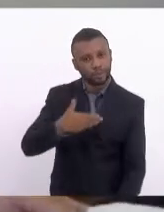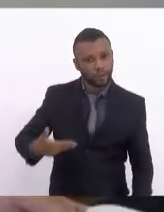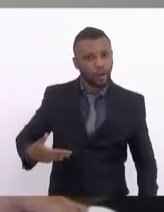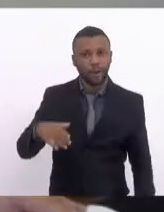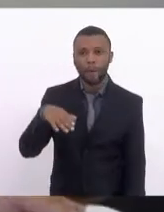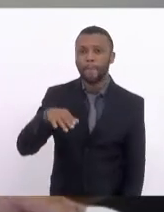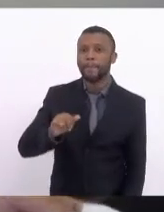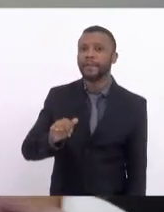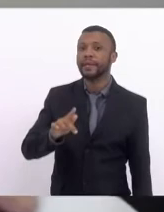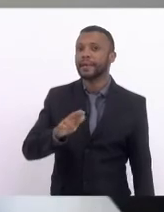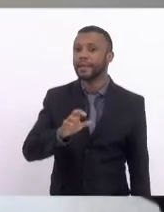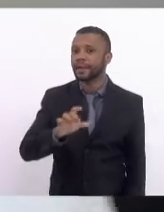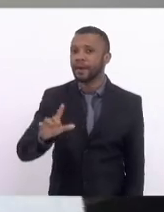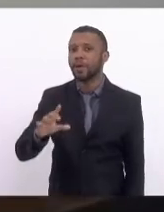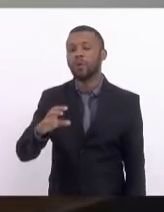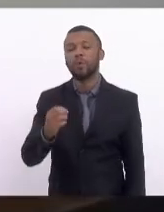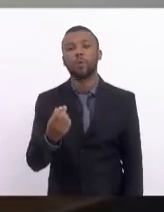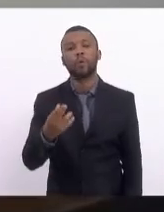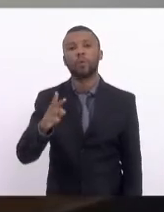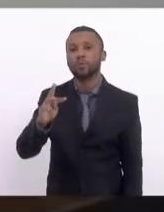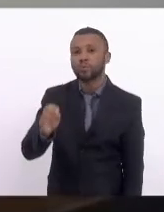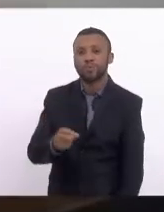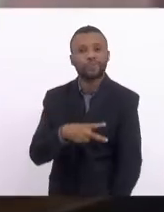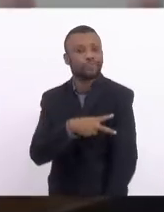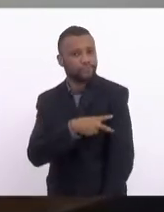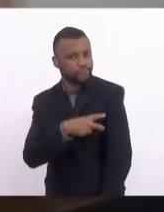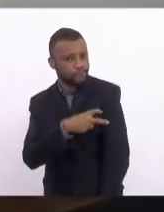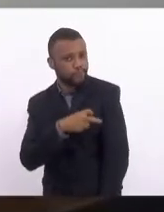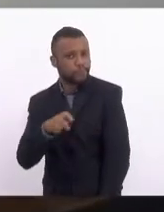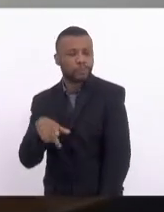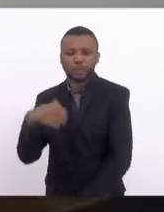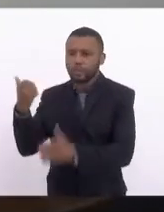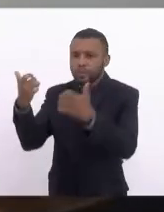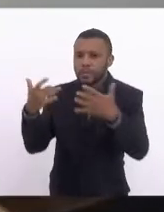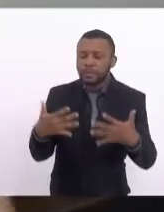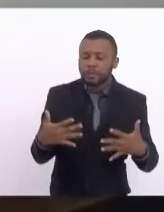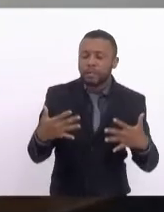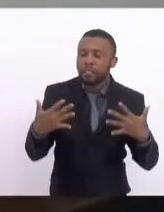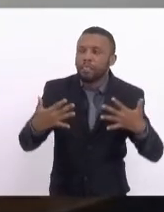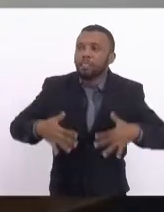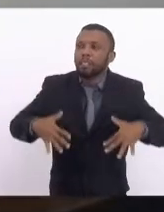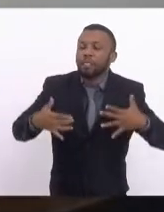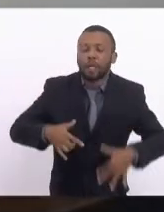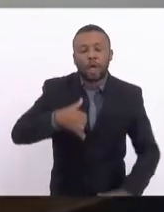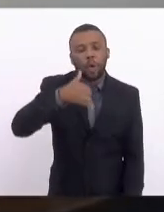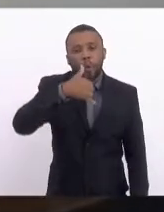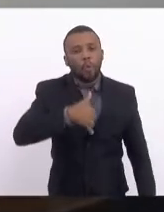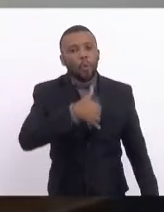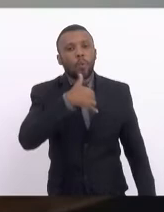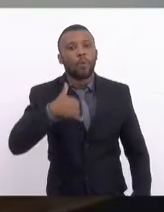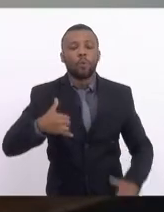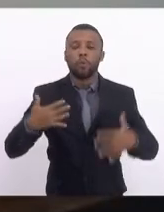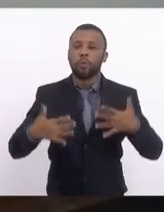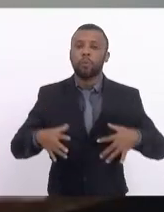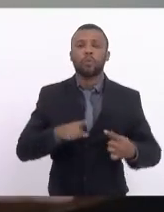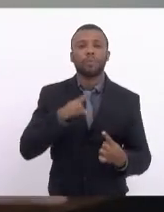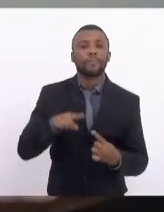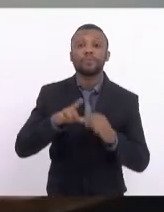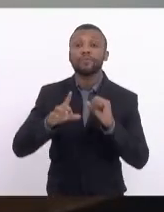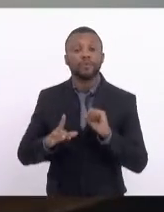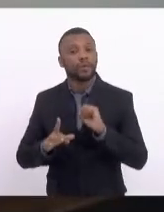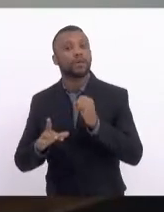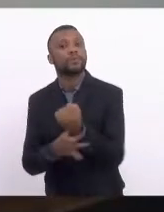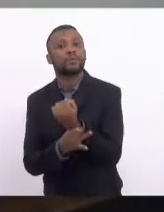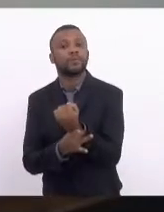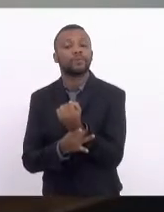de Cabo Frio, enfim, dando conta do sufoco para garantir o direito à